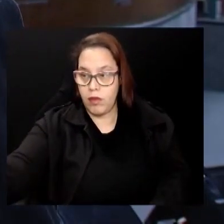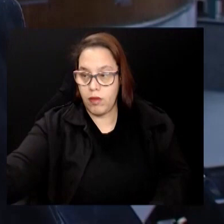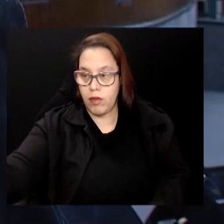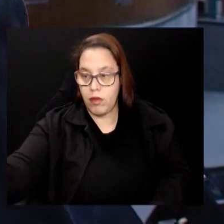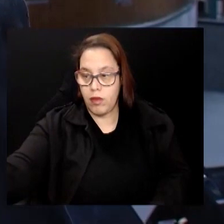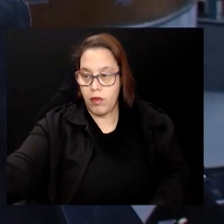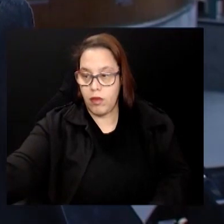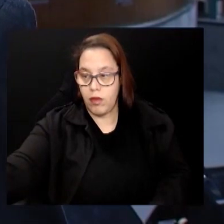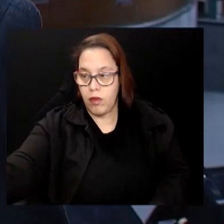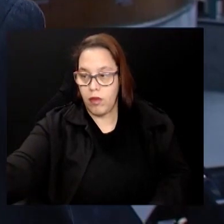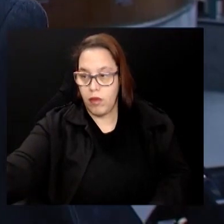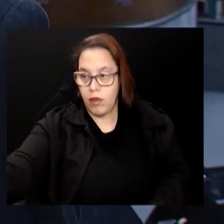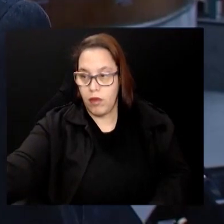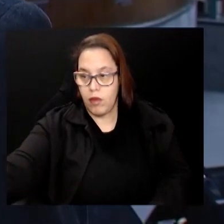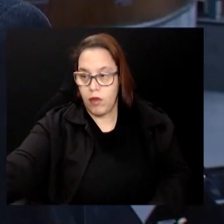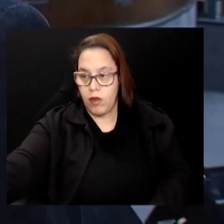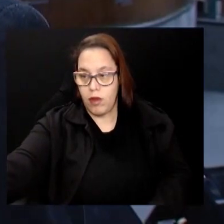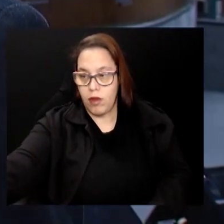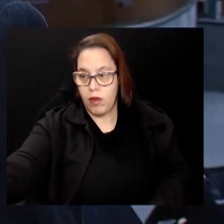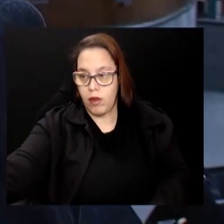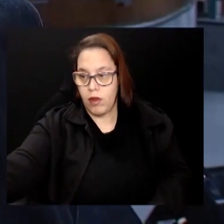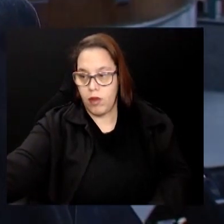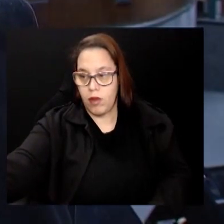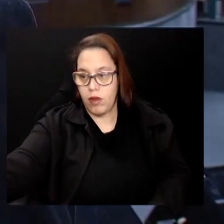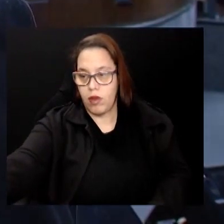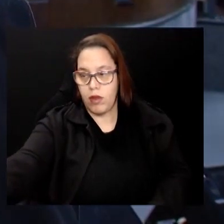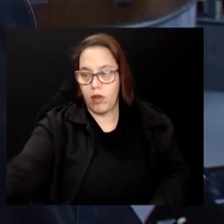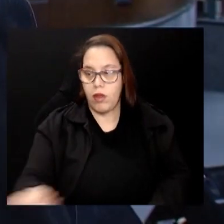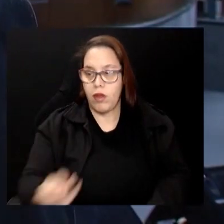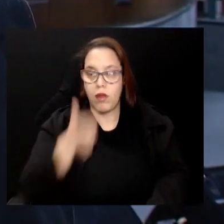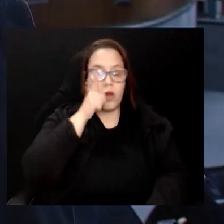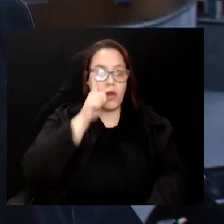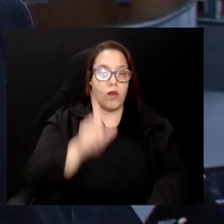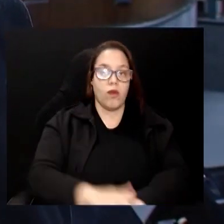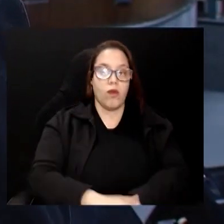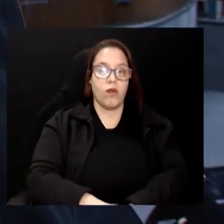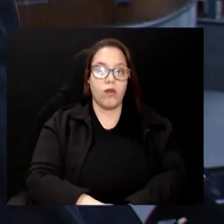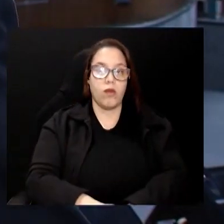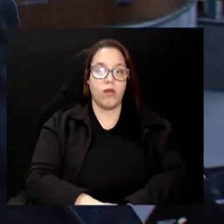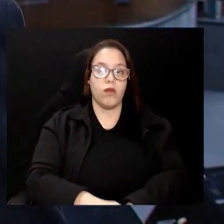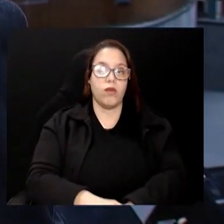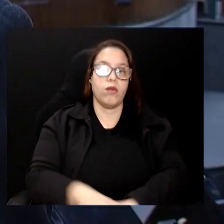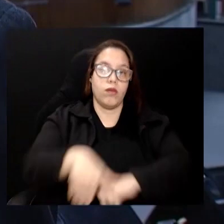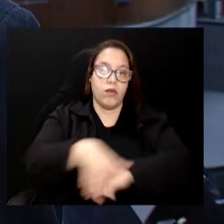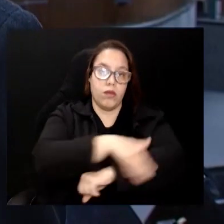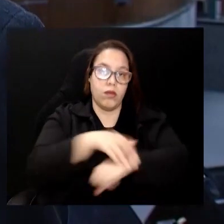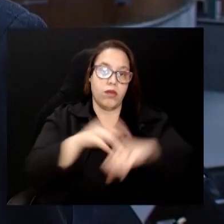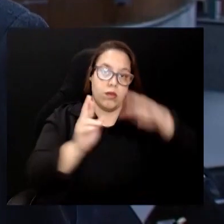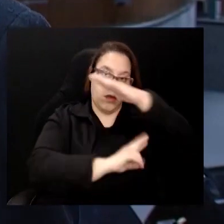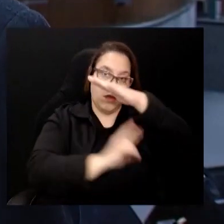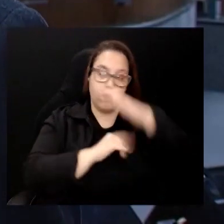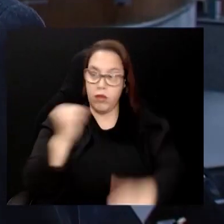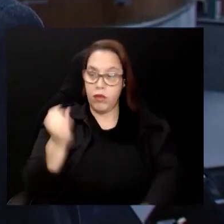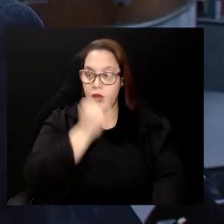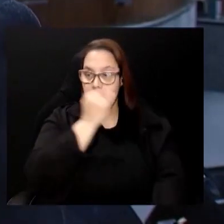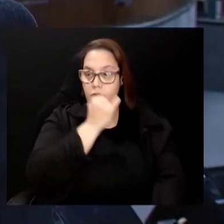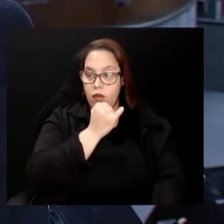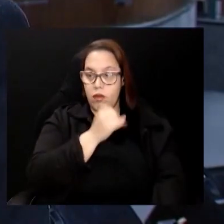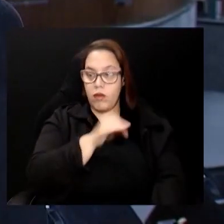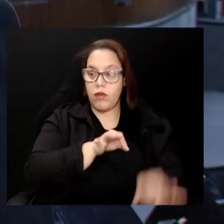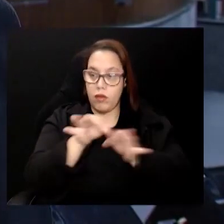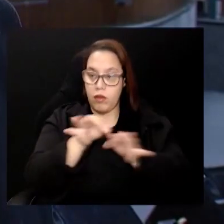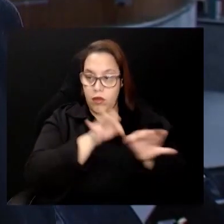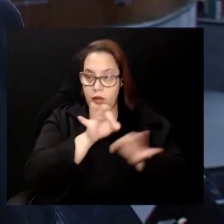estaduais, recursos para que a gente consiga fazer a duplicação daquele eixo viário muito importante e continuar a regularização que precisa ser